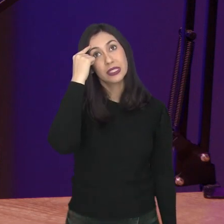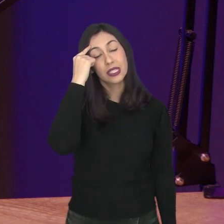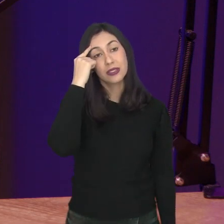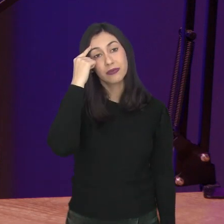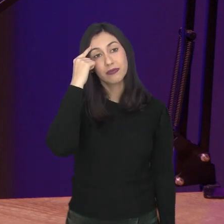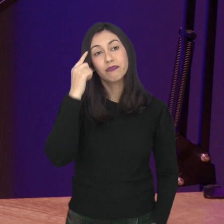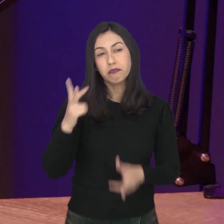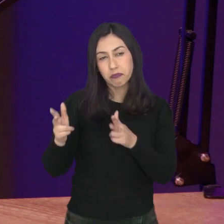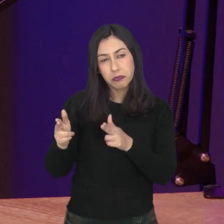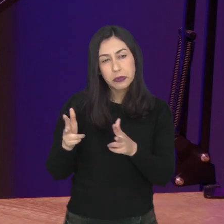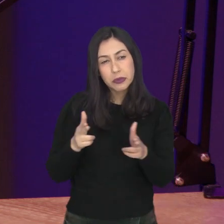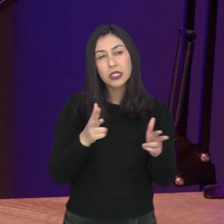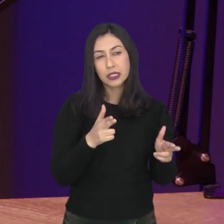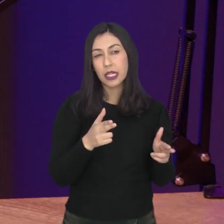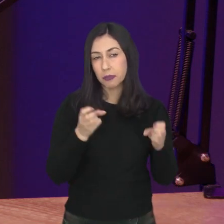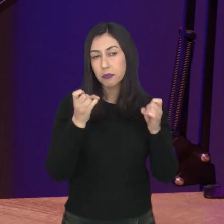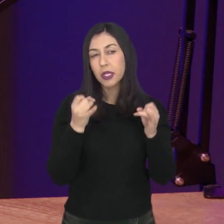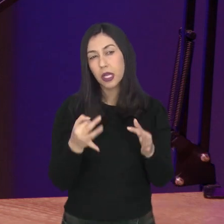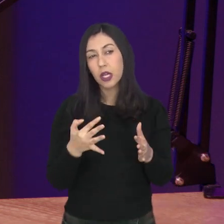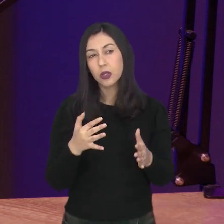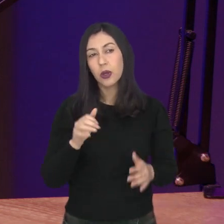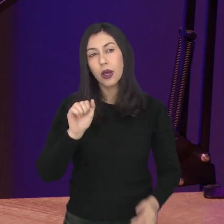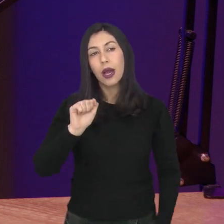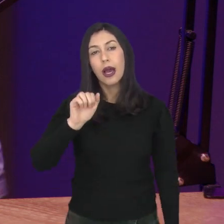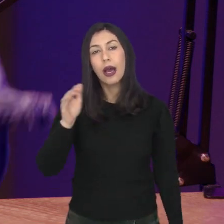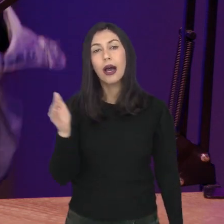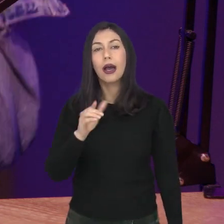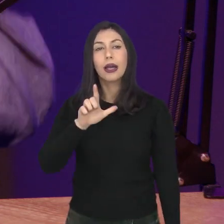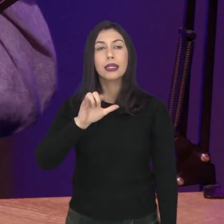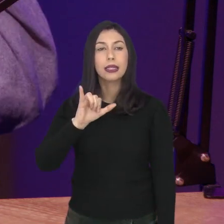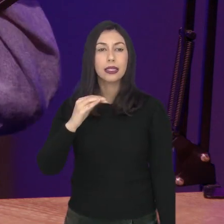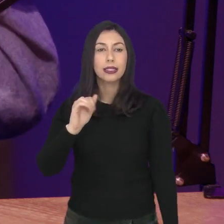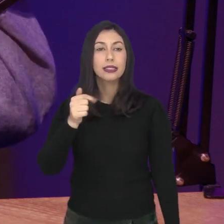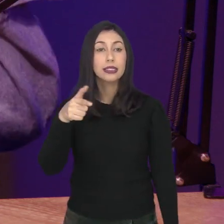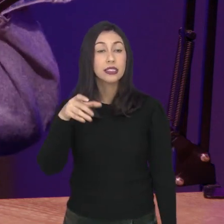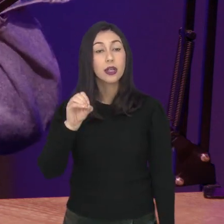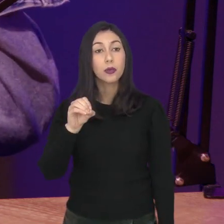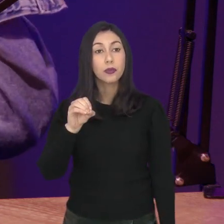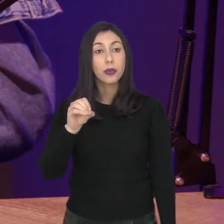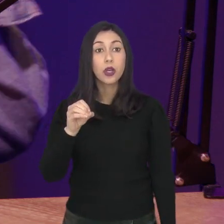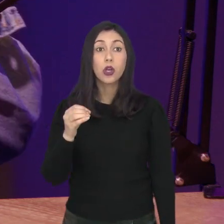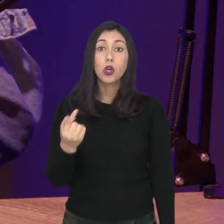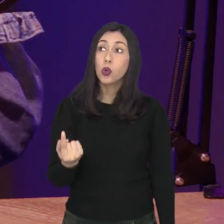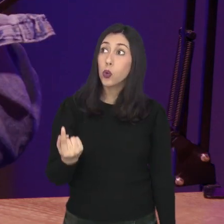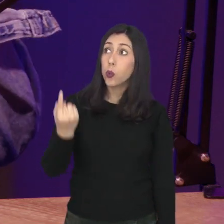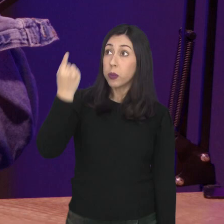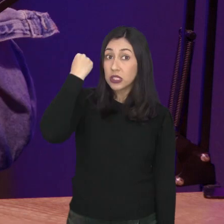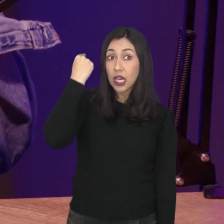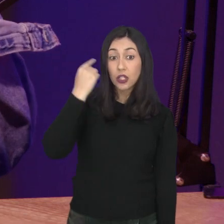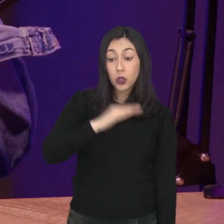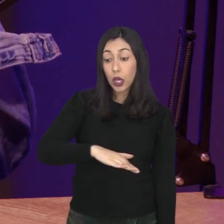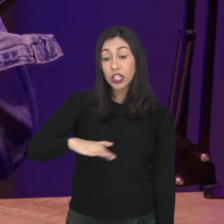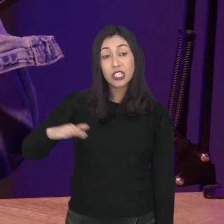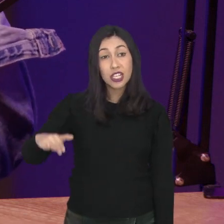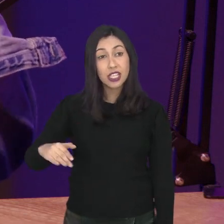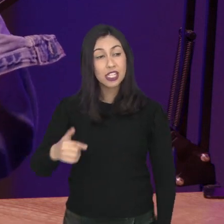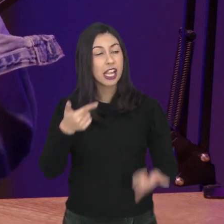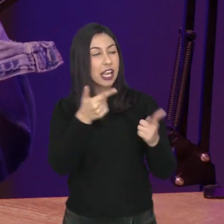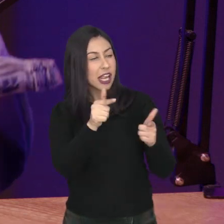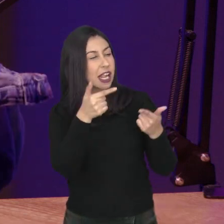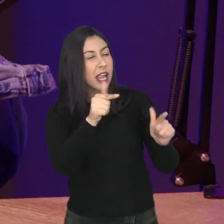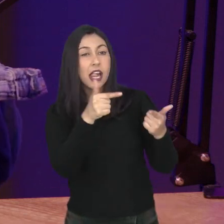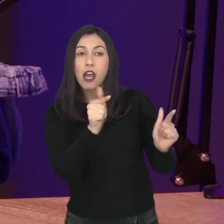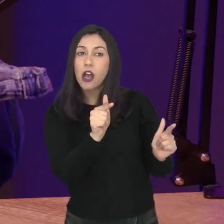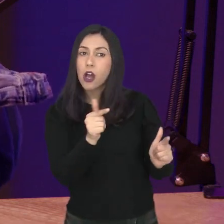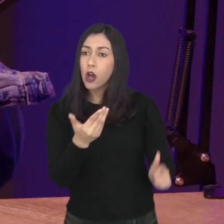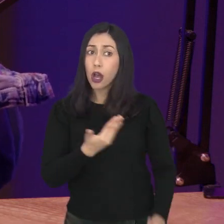pensando em A Lição, o relacionamento que os amigos, que esses amigos que fazem bullying na Do-eun, é extremamente tóxica,